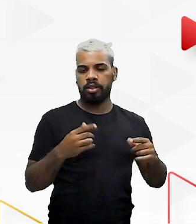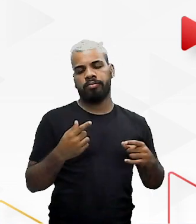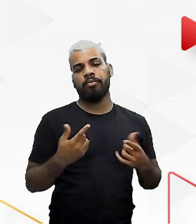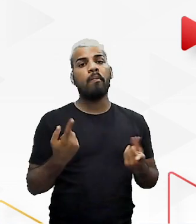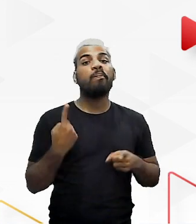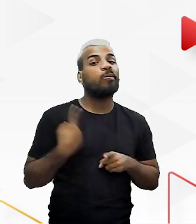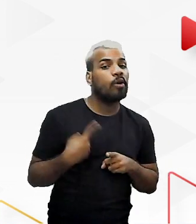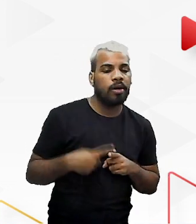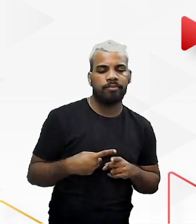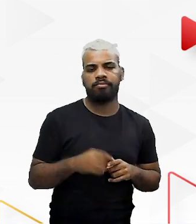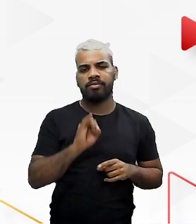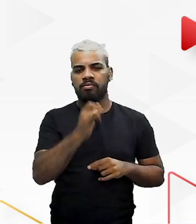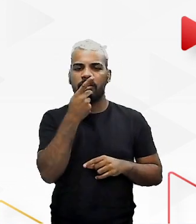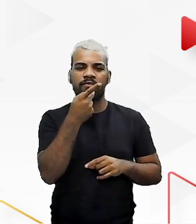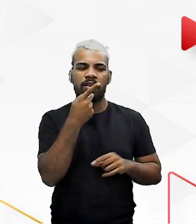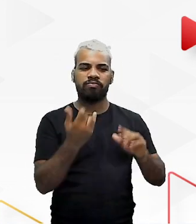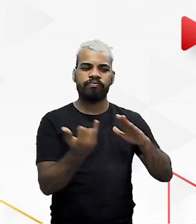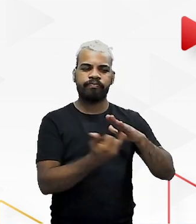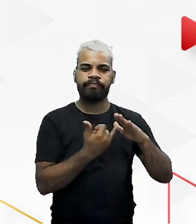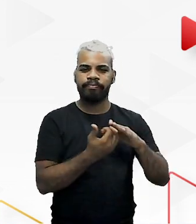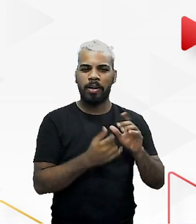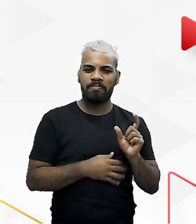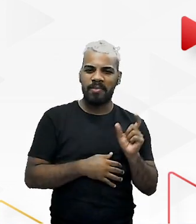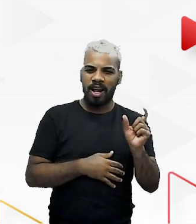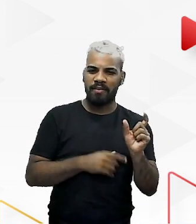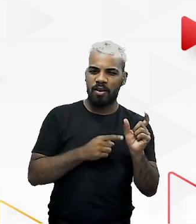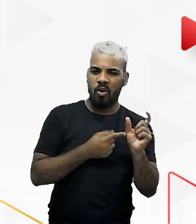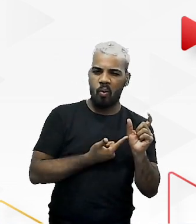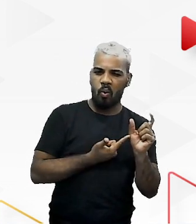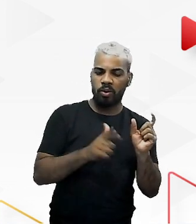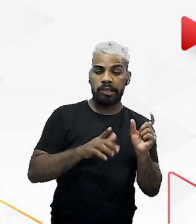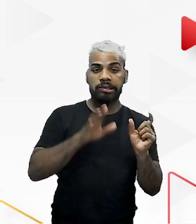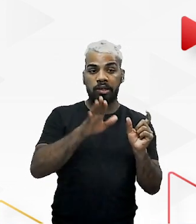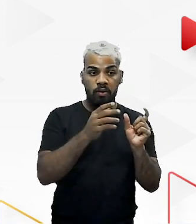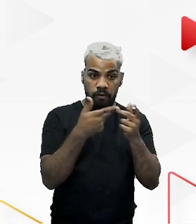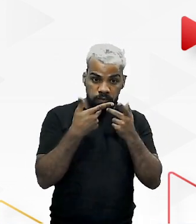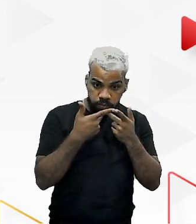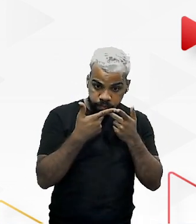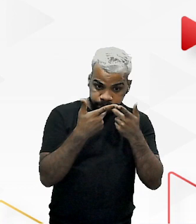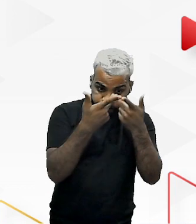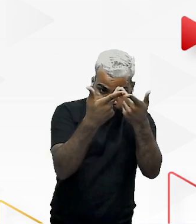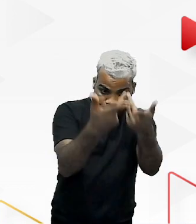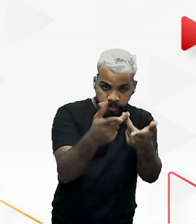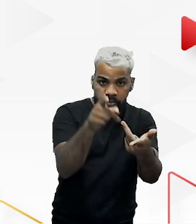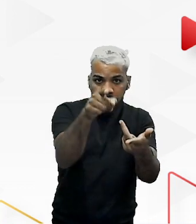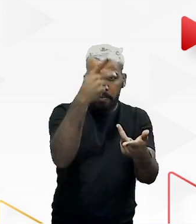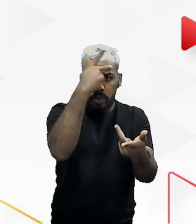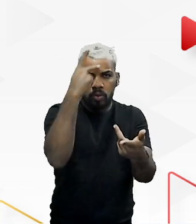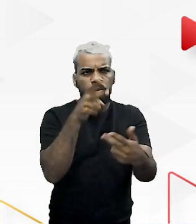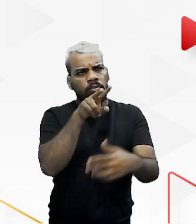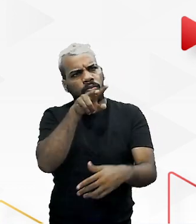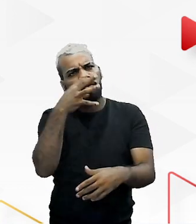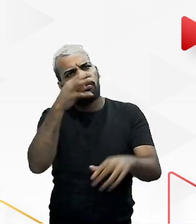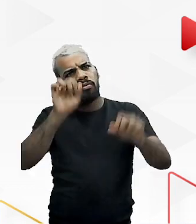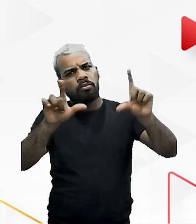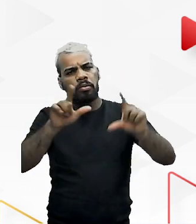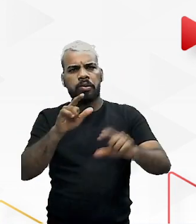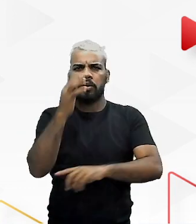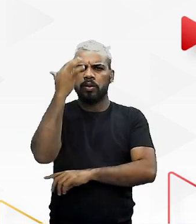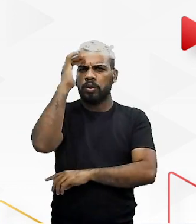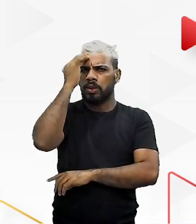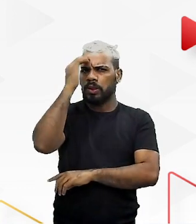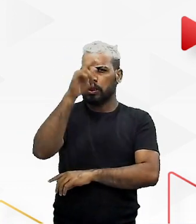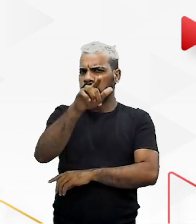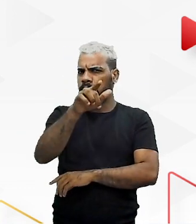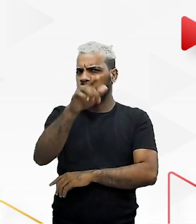Porque se você deixa algo subjetivo, a mensagem que quer ser transmitida ali pode dar margem à